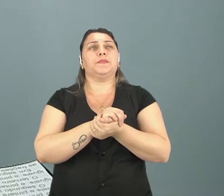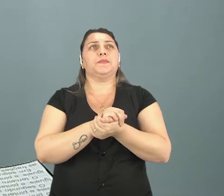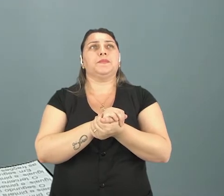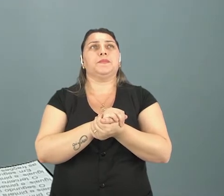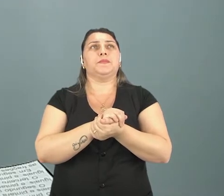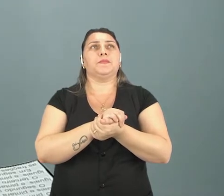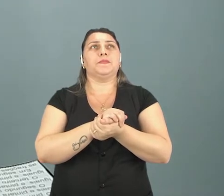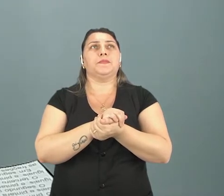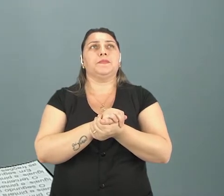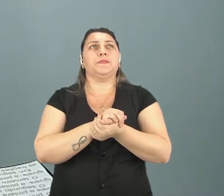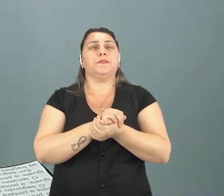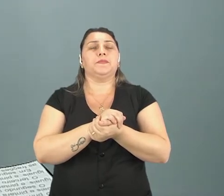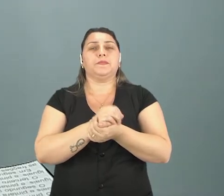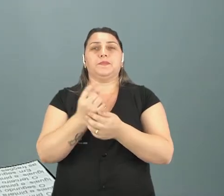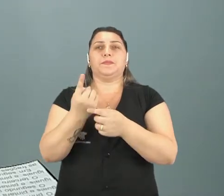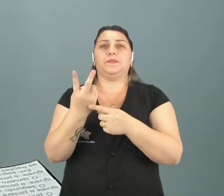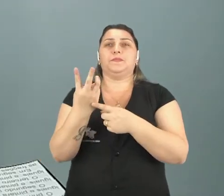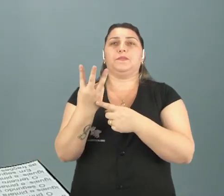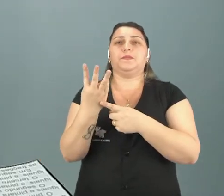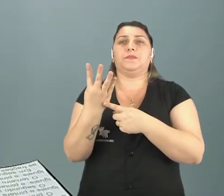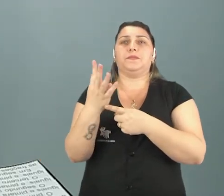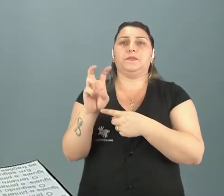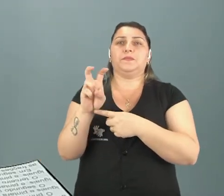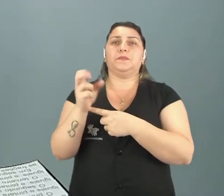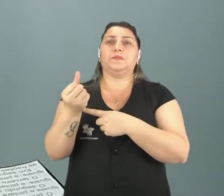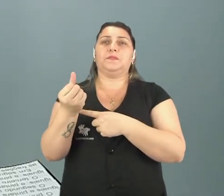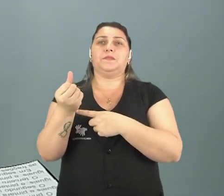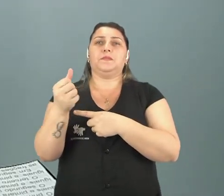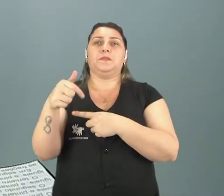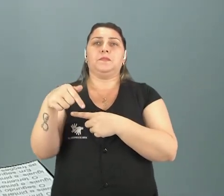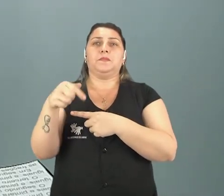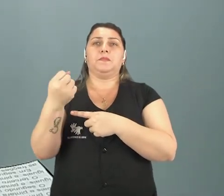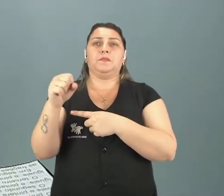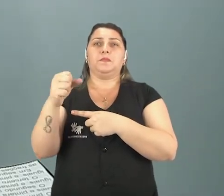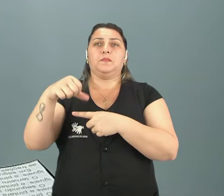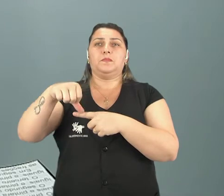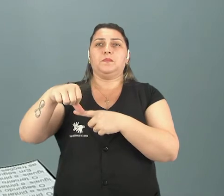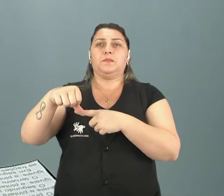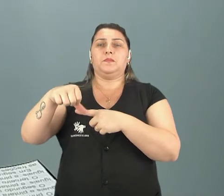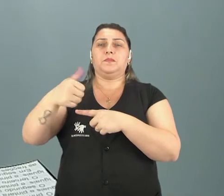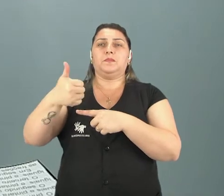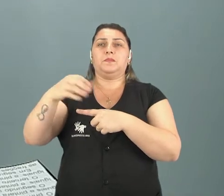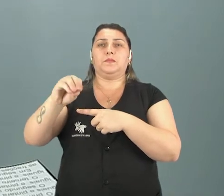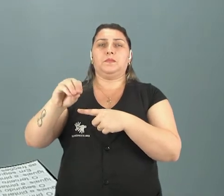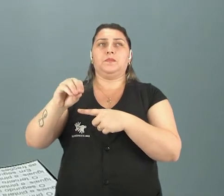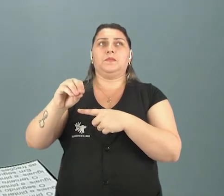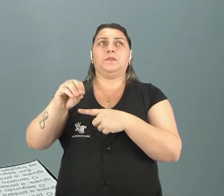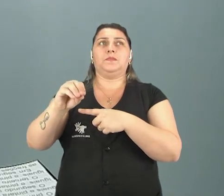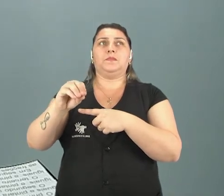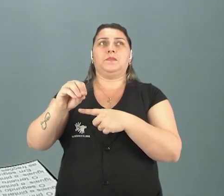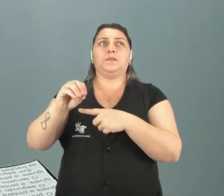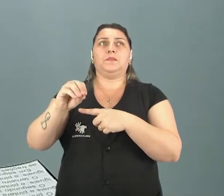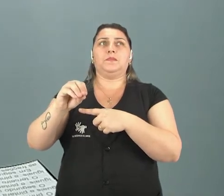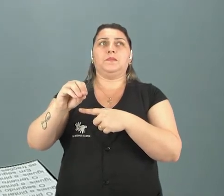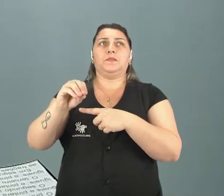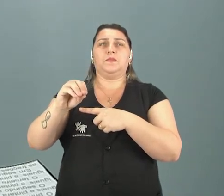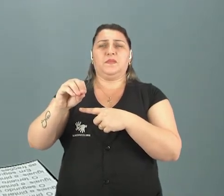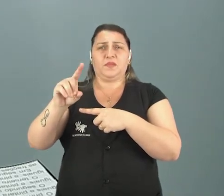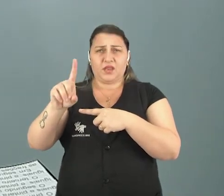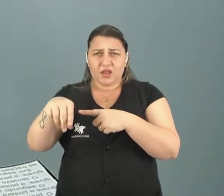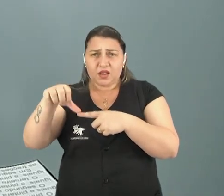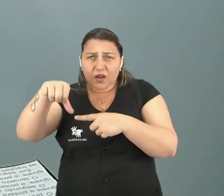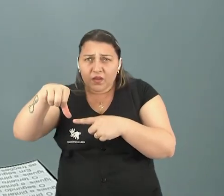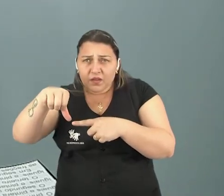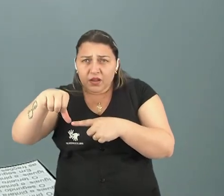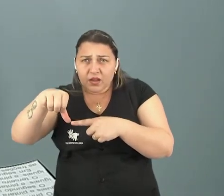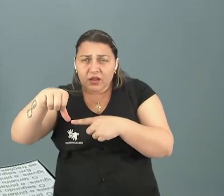Aqui, vamos pegar daqui. 1, 2, 3, 4, 5, 6, 7, 8, 9. É isso